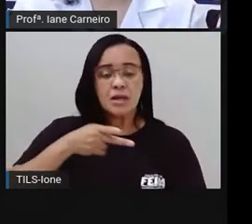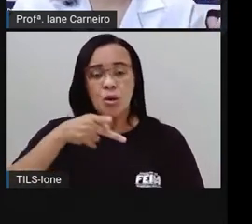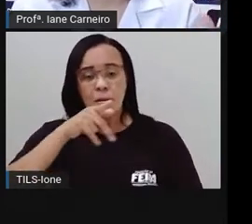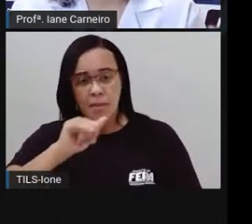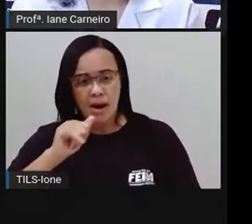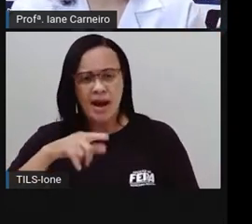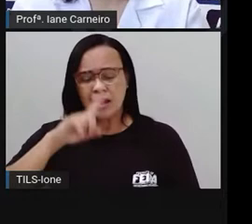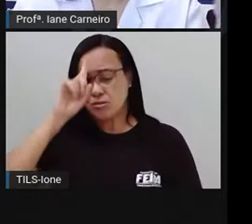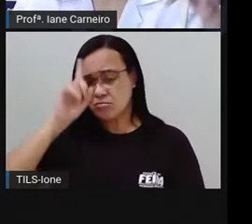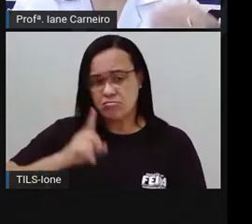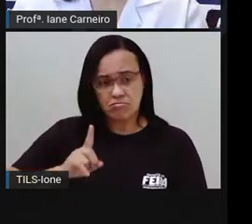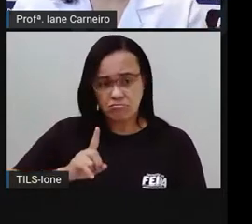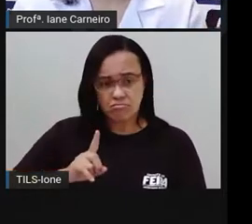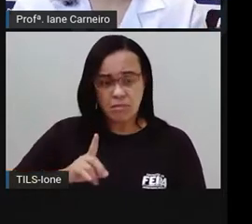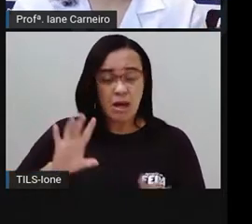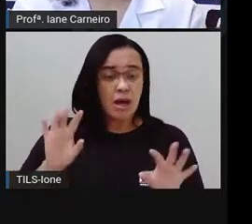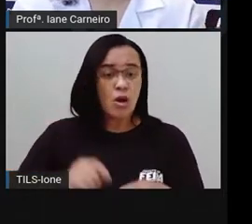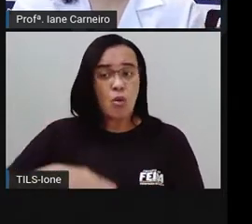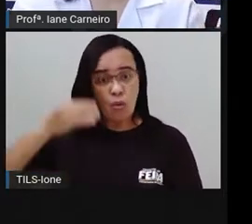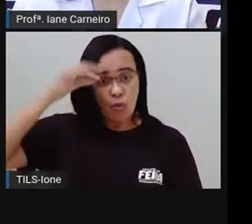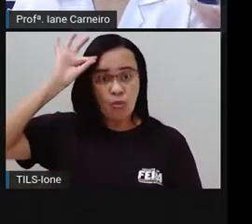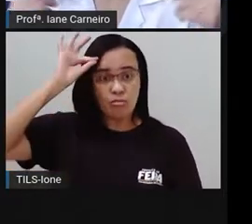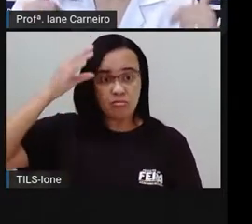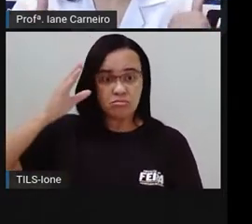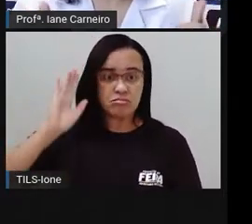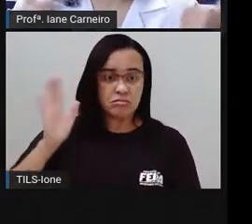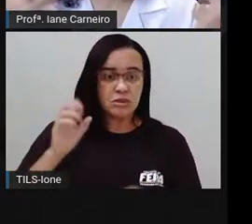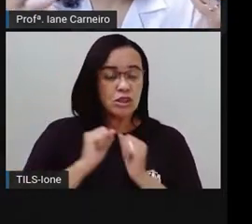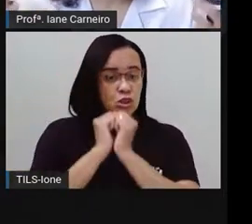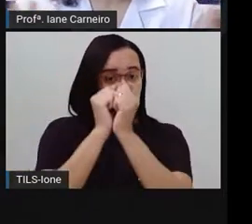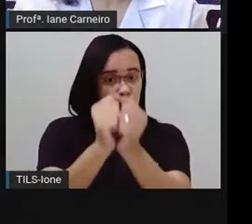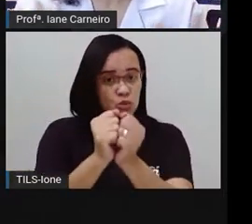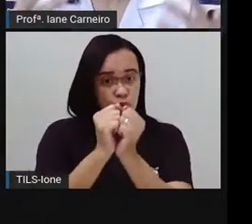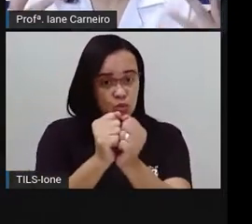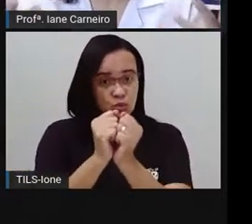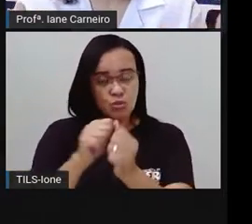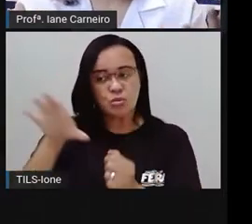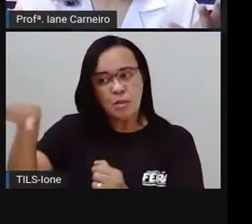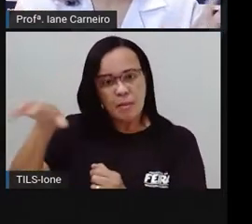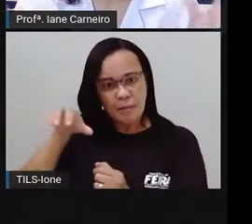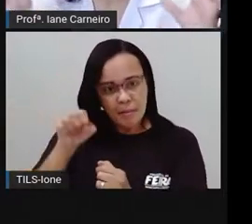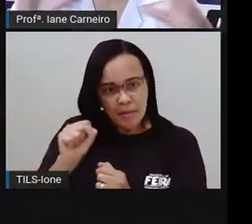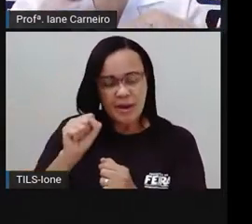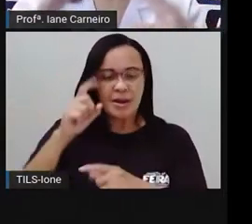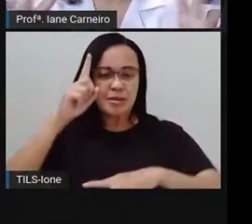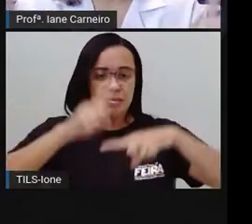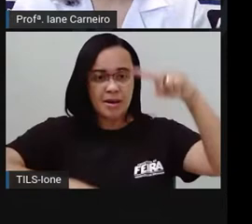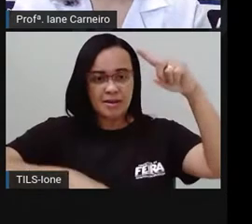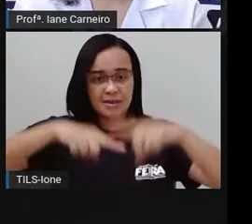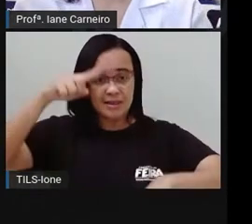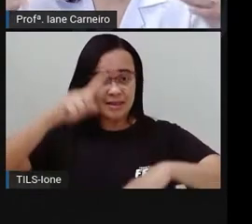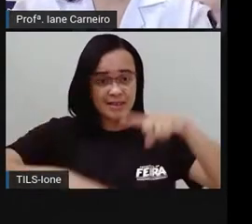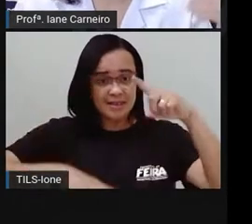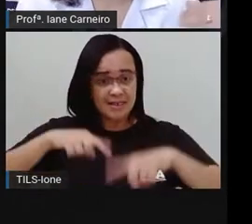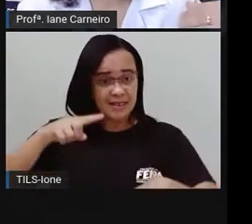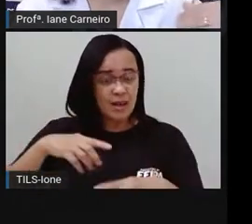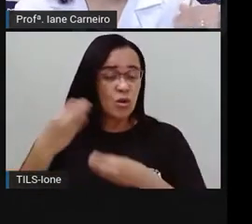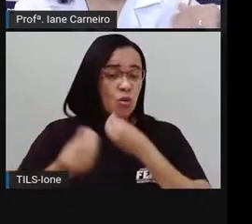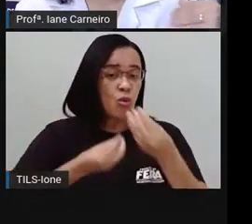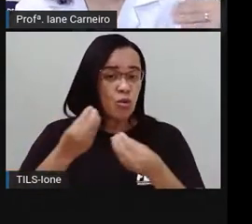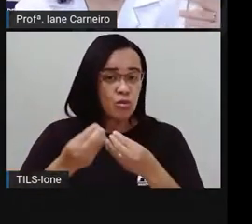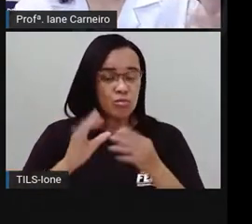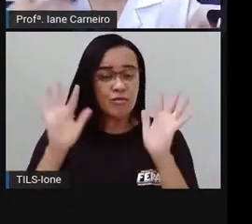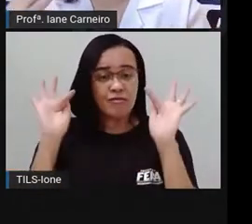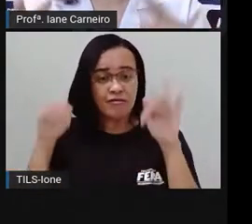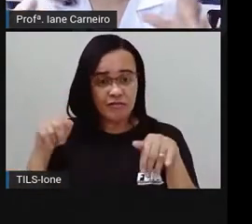com você aí em casa estiver aí te acompanhando, é bom já ir pegando esses materiais para quando a gente concluir